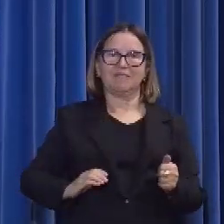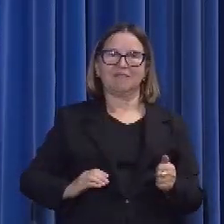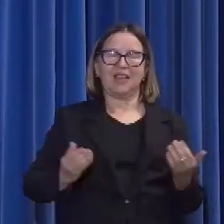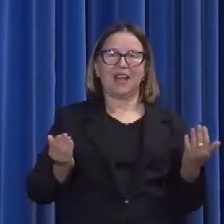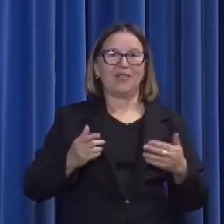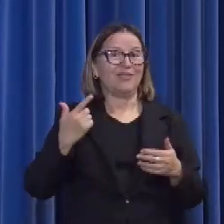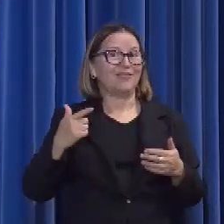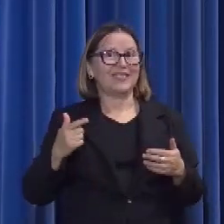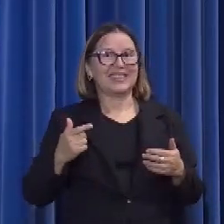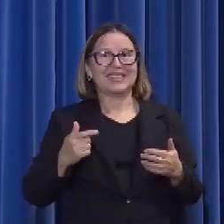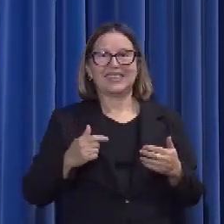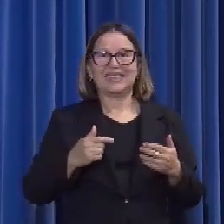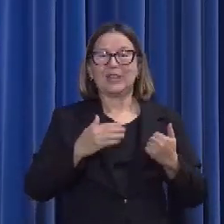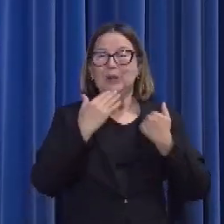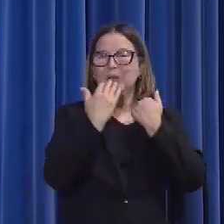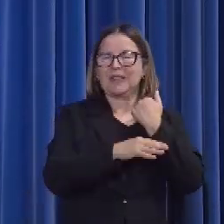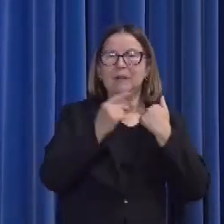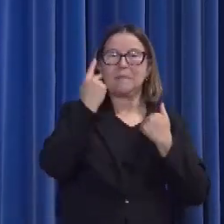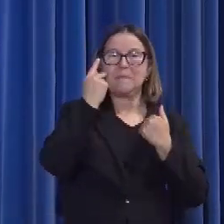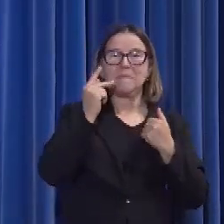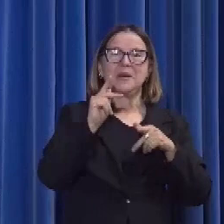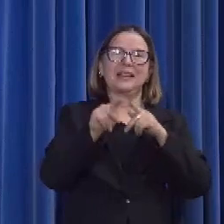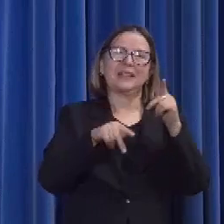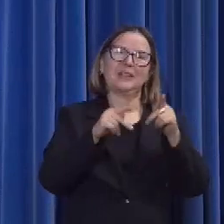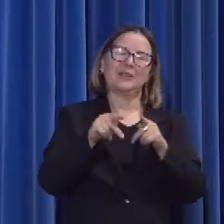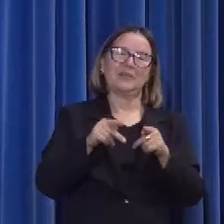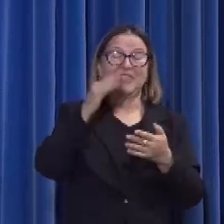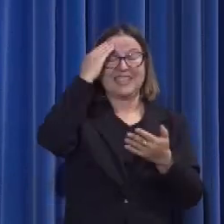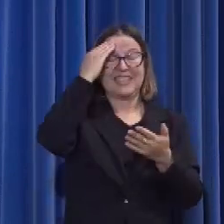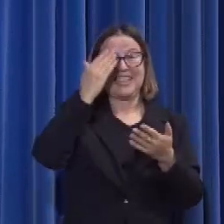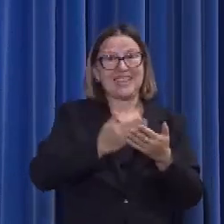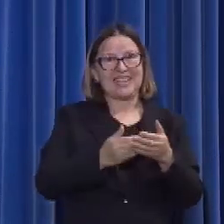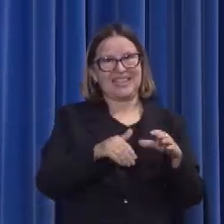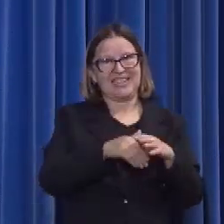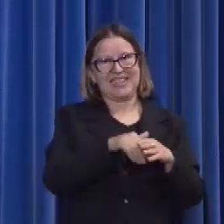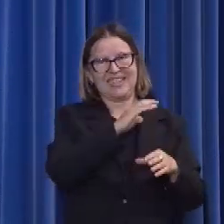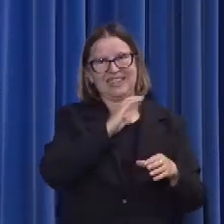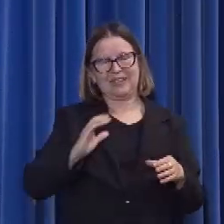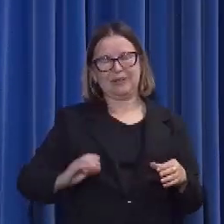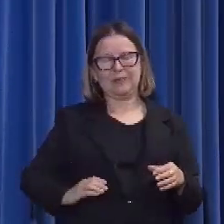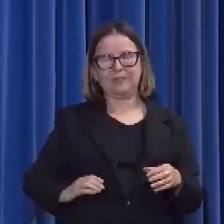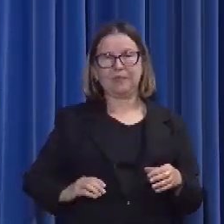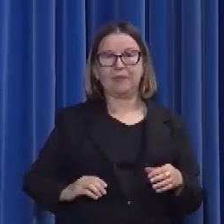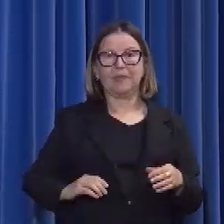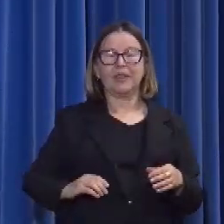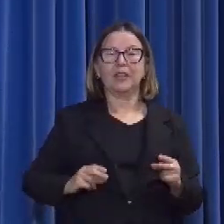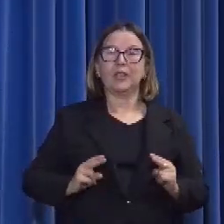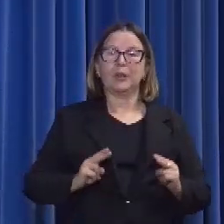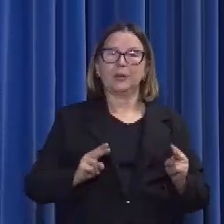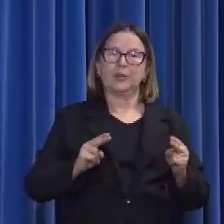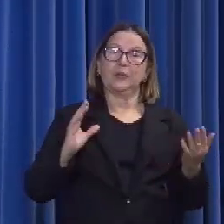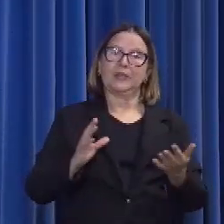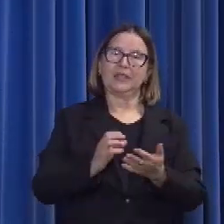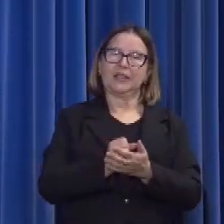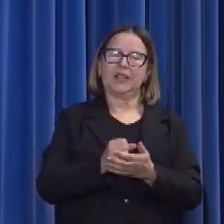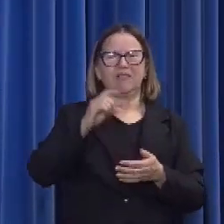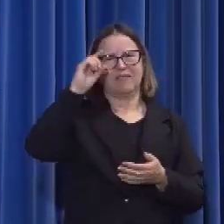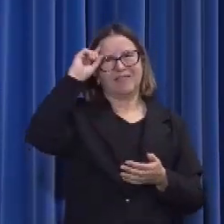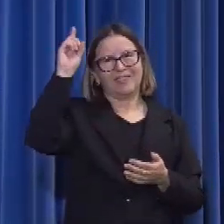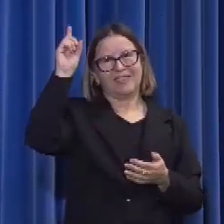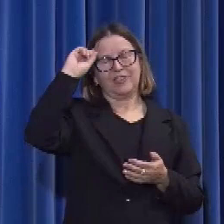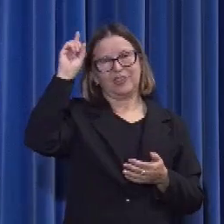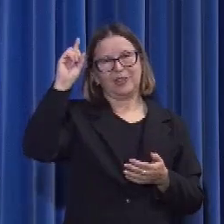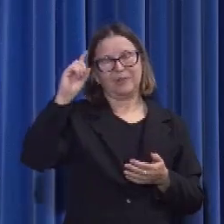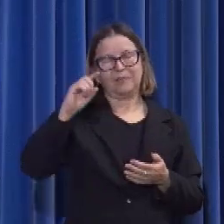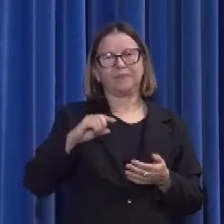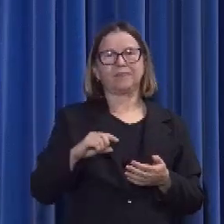Jesus. Ele vem habitar em mim. Eu estou sendo salvo do poder do pecado que tenazmente me rodeia, me assedia diariamente. Eu estou